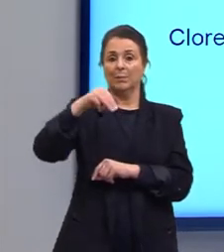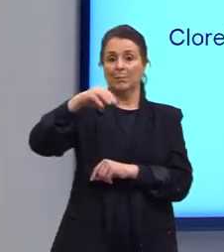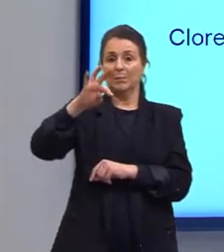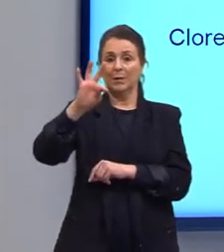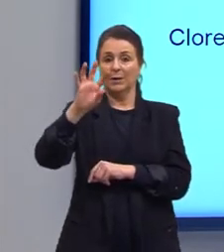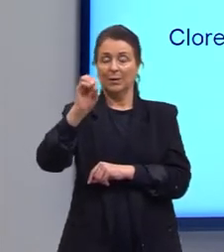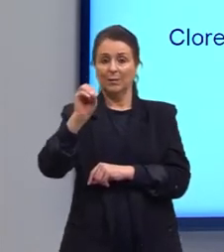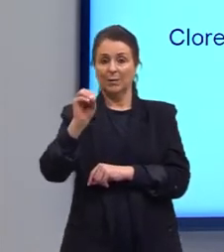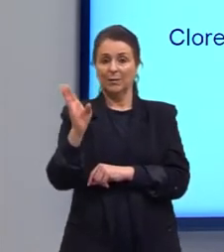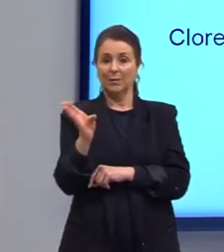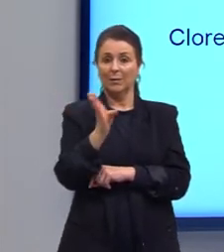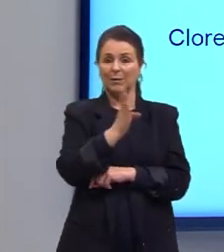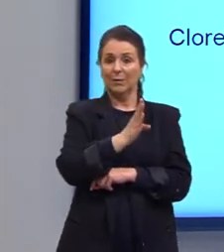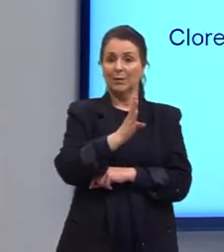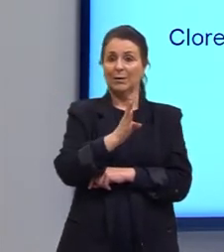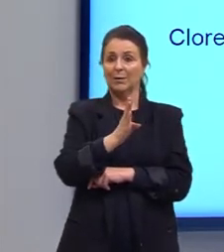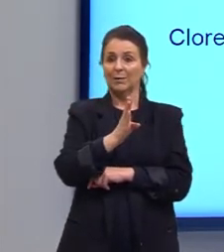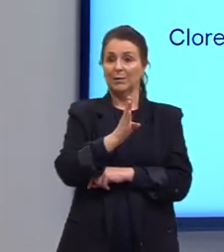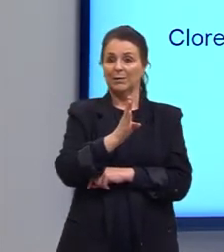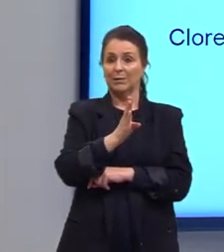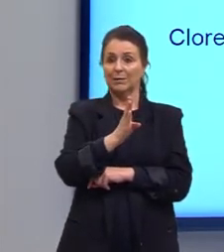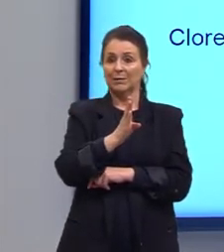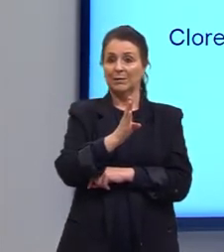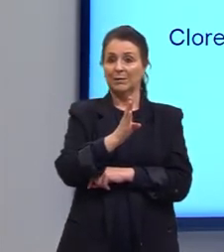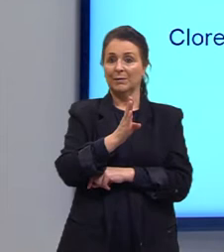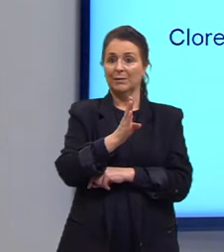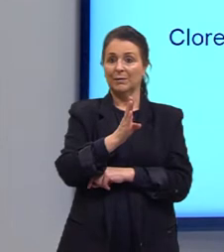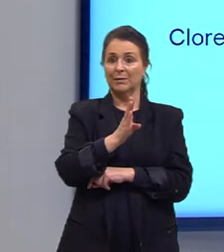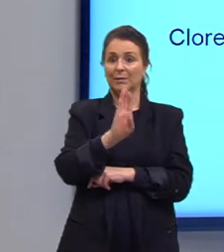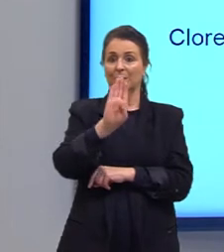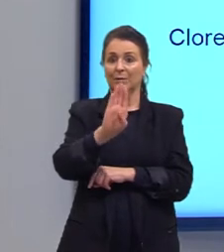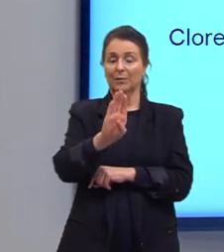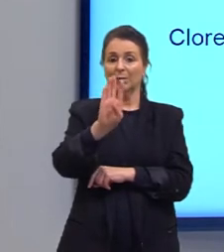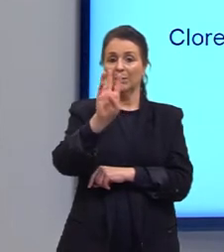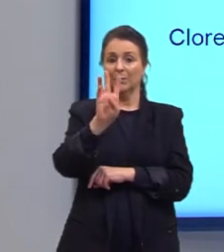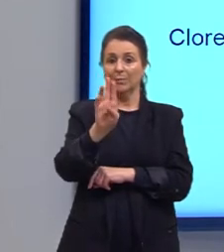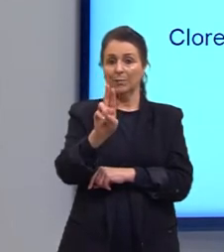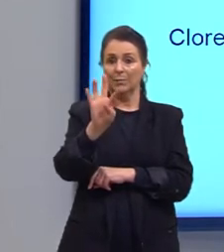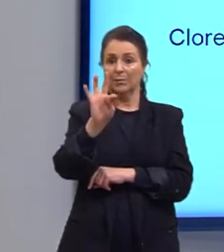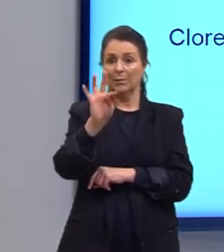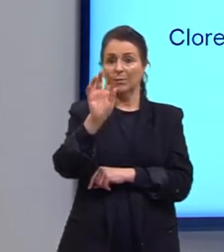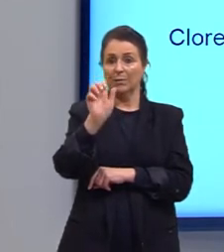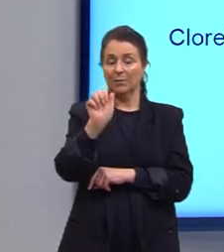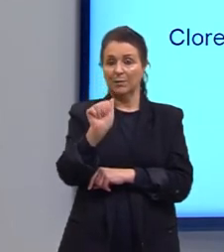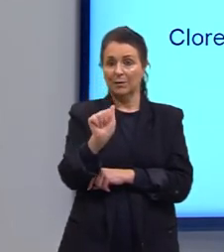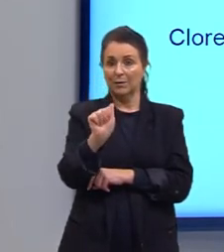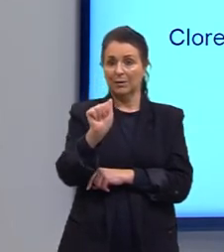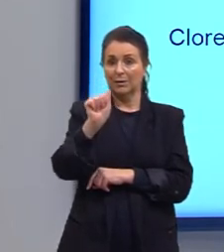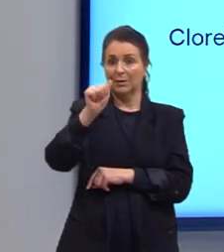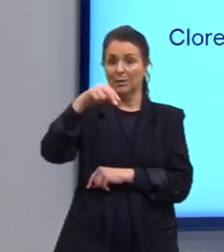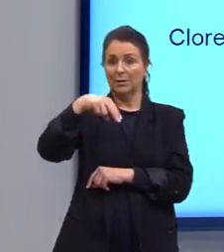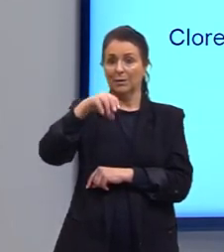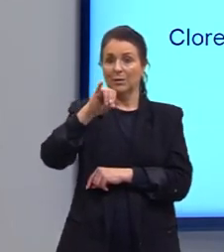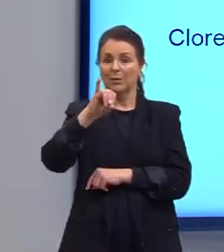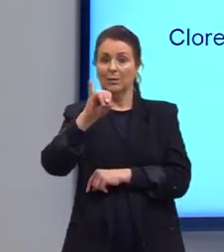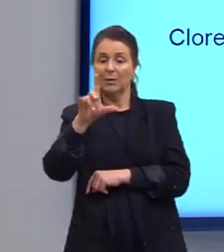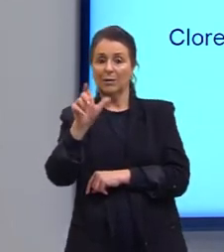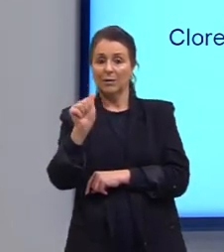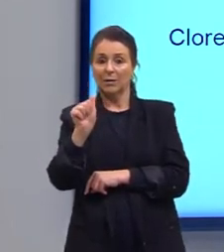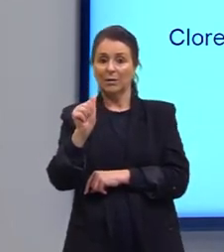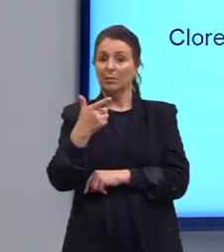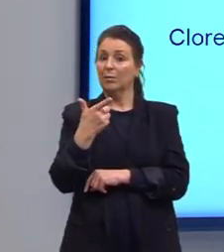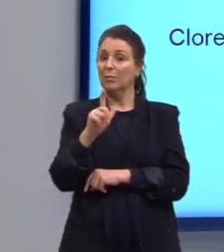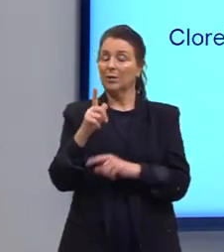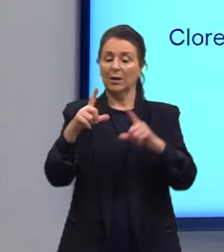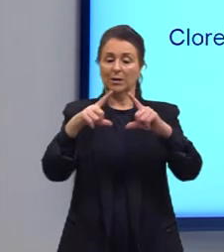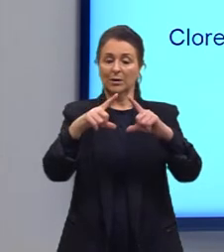luta boot né das quatro anos porque eu só tenho uma ligação simples não apresenta insaturações